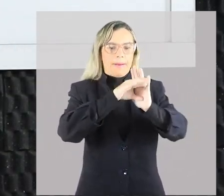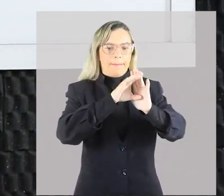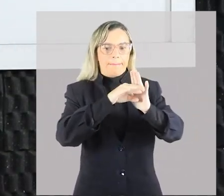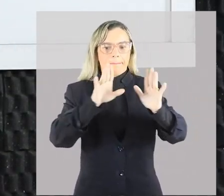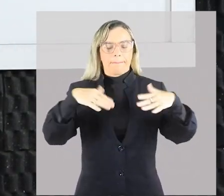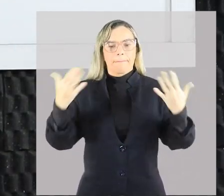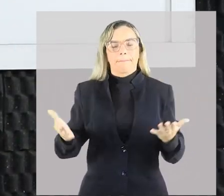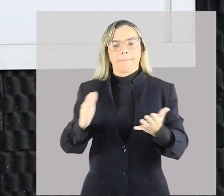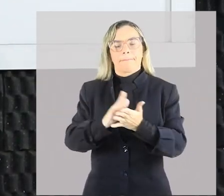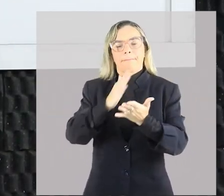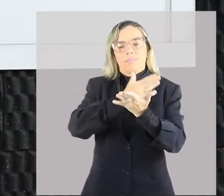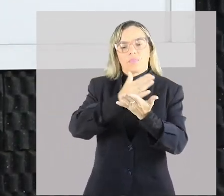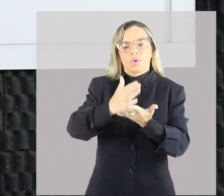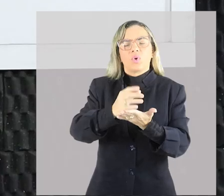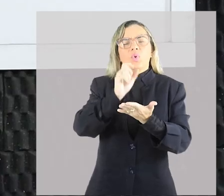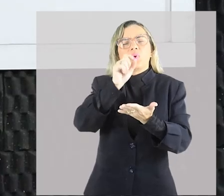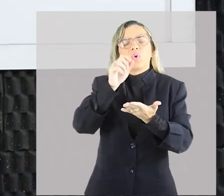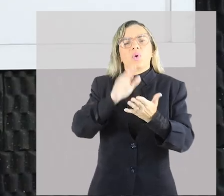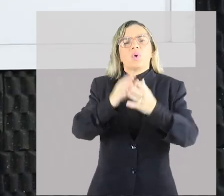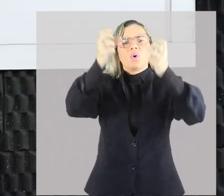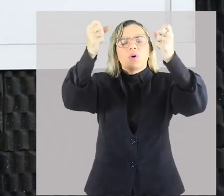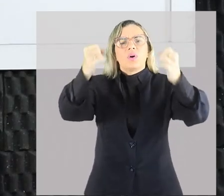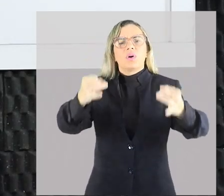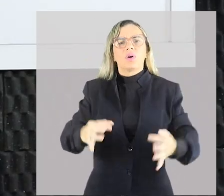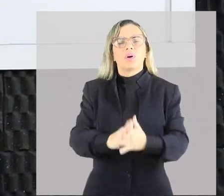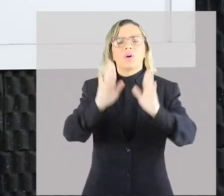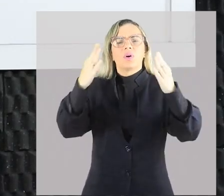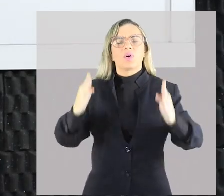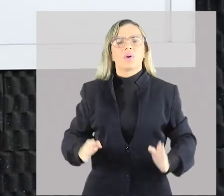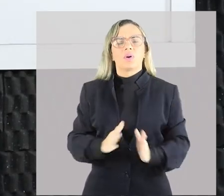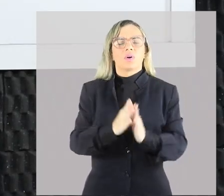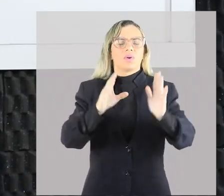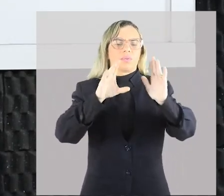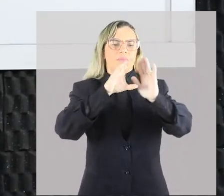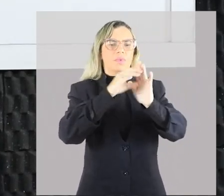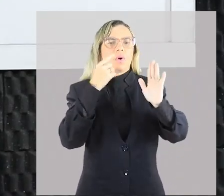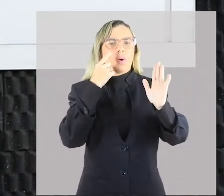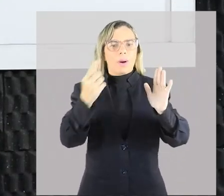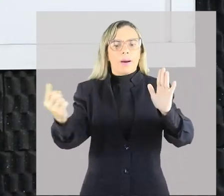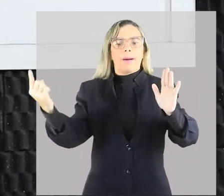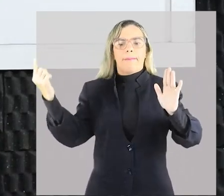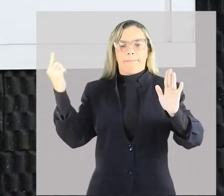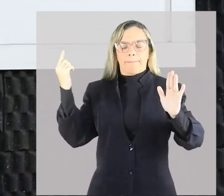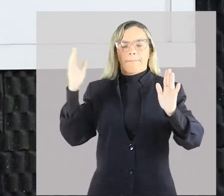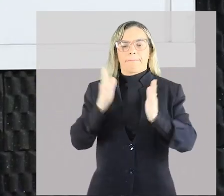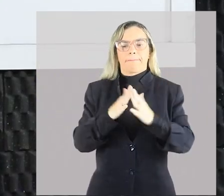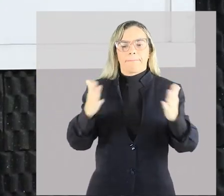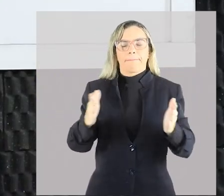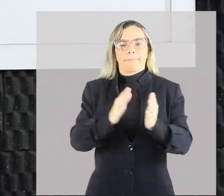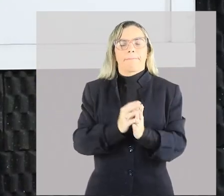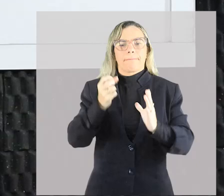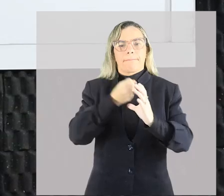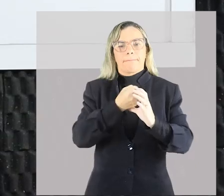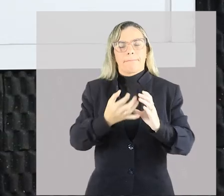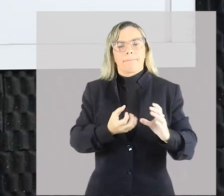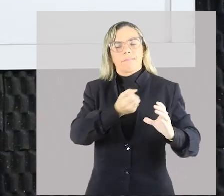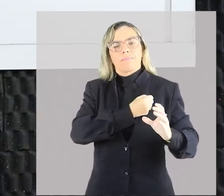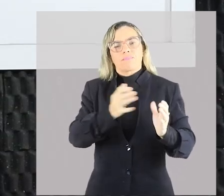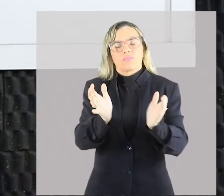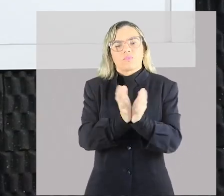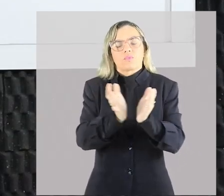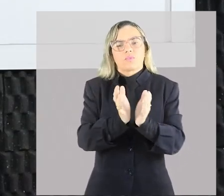Primeiro, o que é um conjunto, professor? Como é que eu posso definir? Olha, o conjunto, ele entra para aqueles